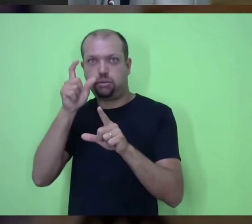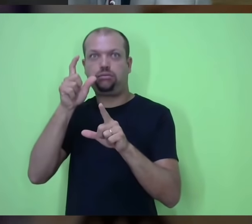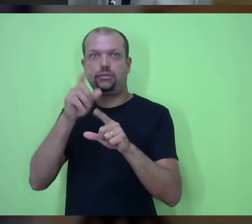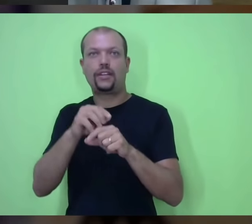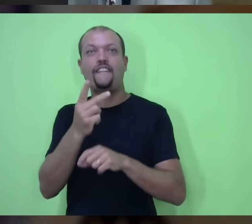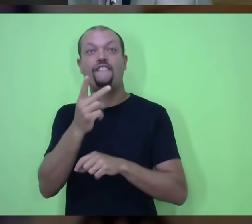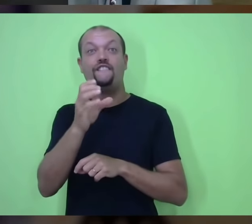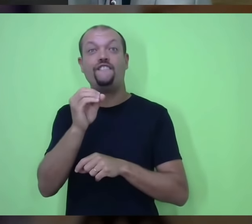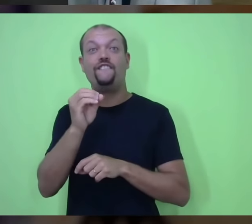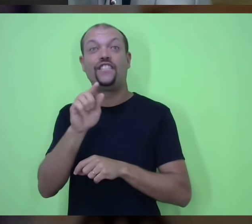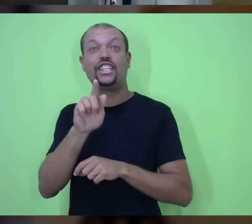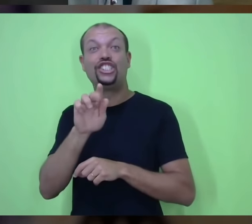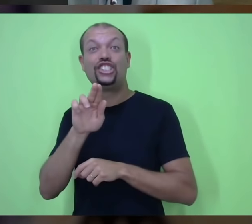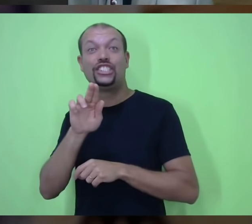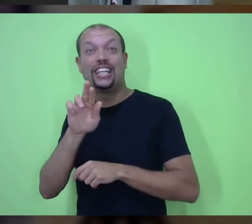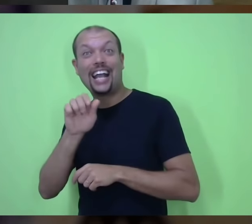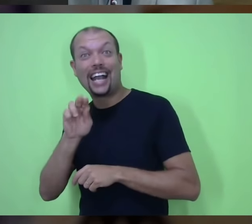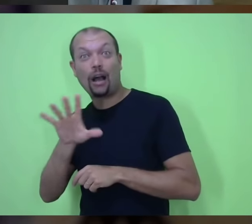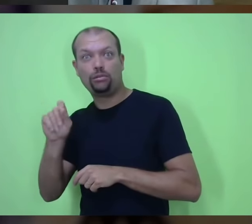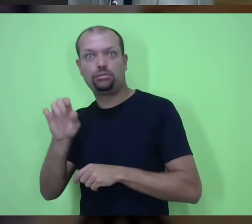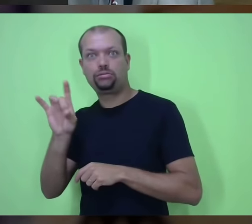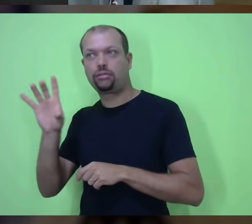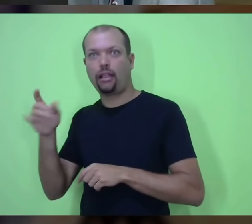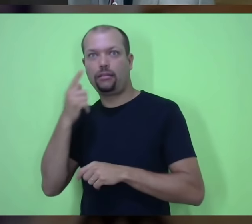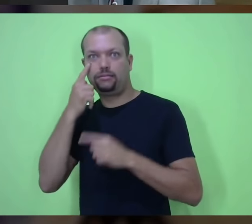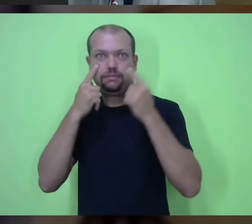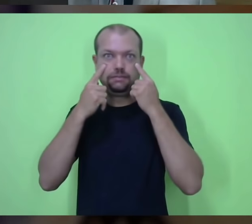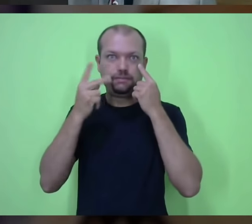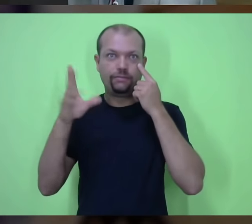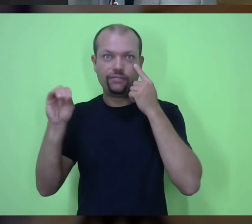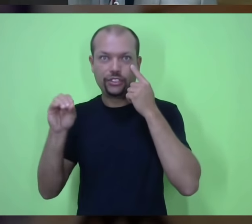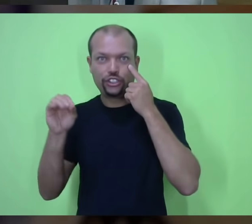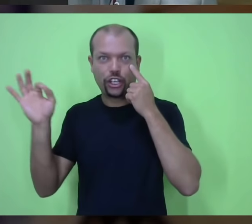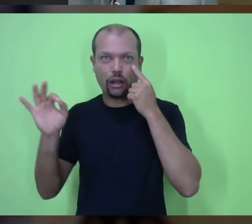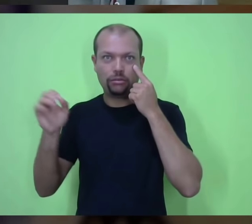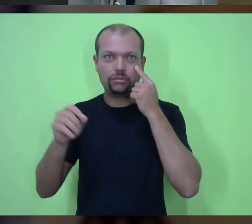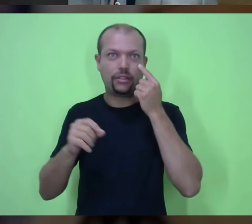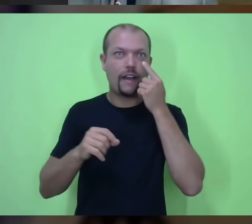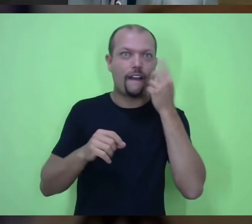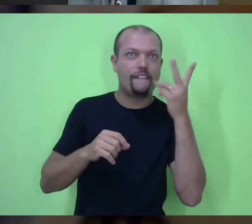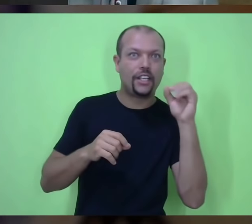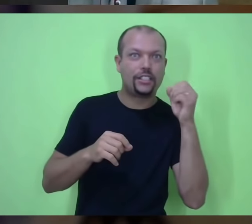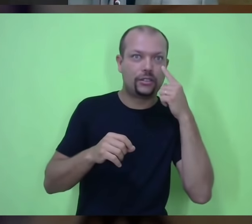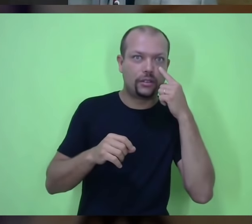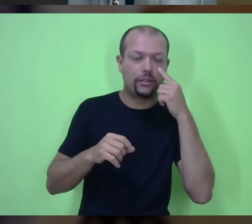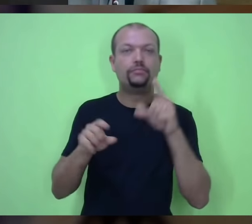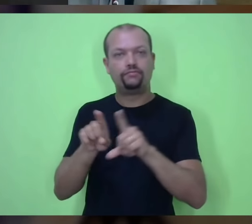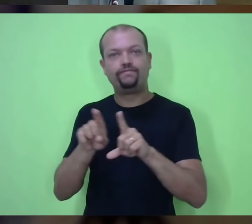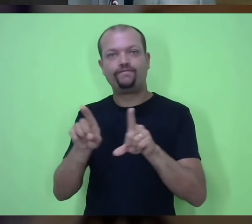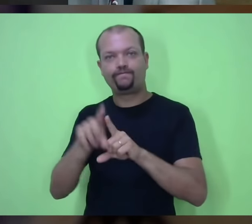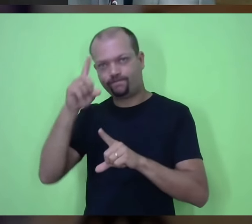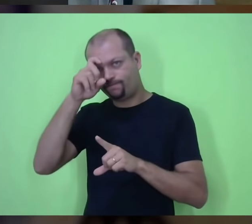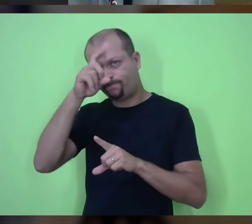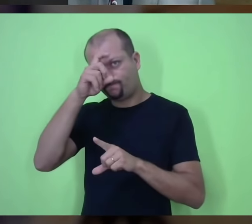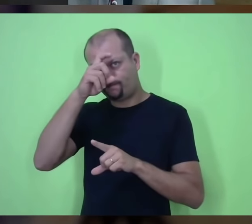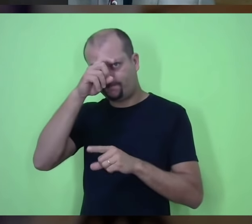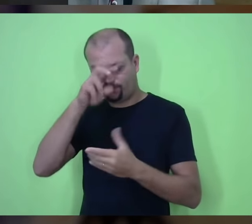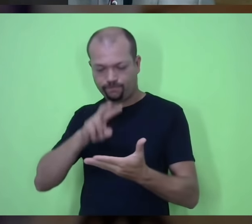avançada, né? São quase 20 graus de miopia em cada olho, né? E um ceratocone, né?